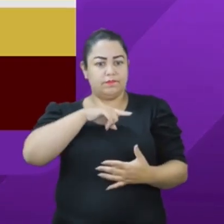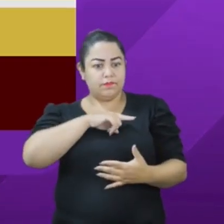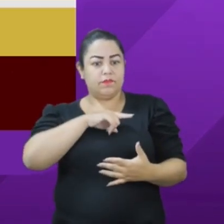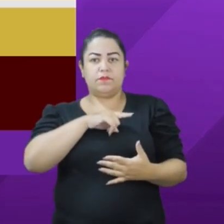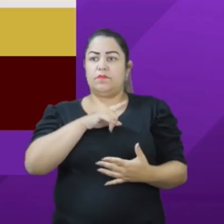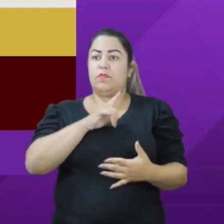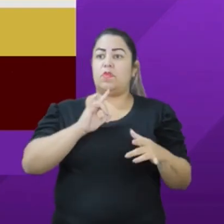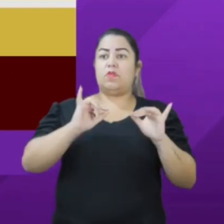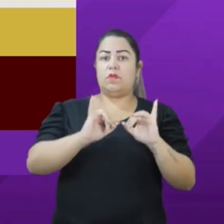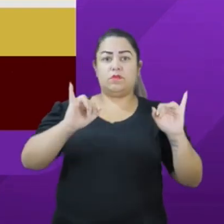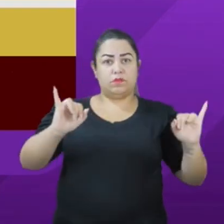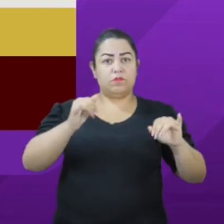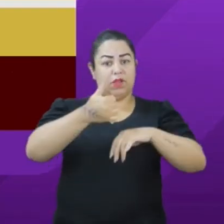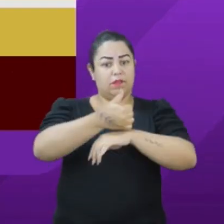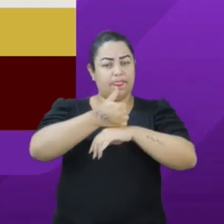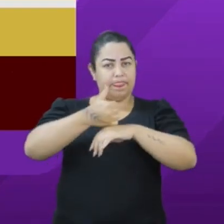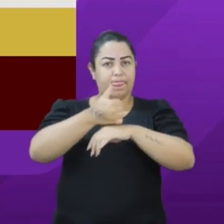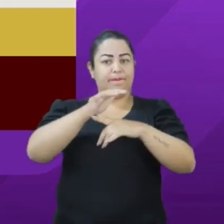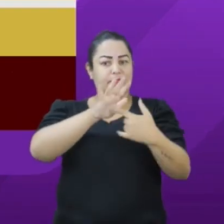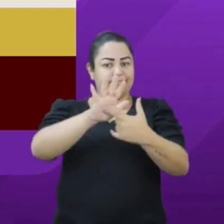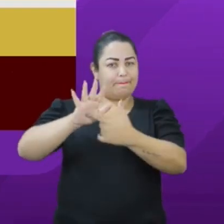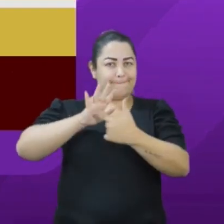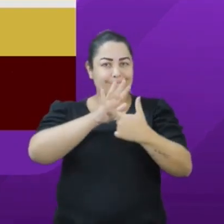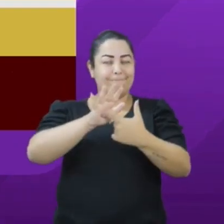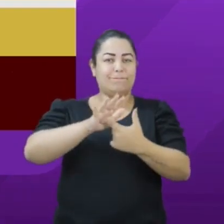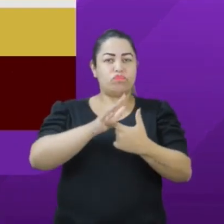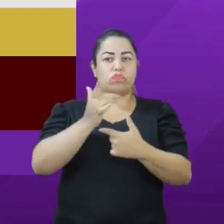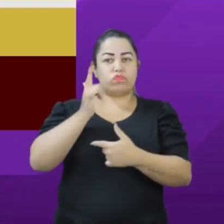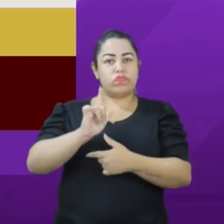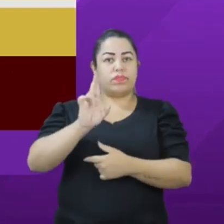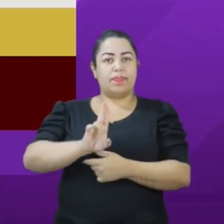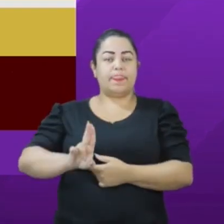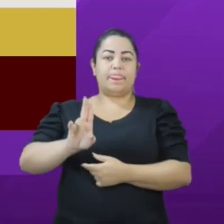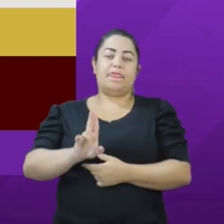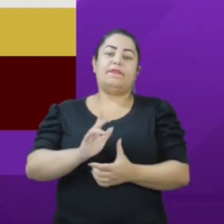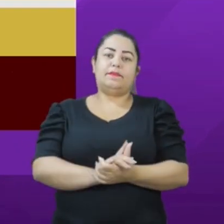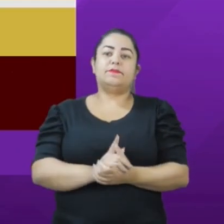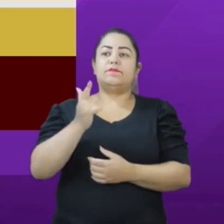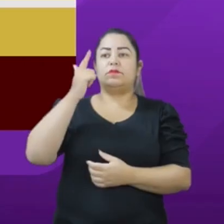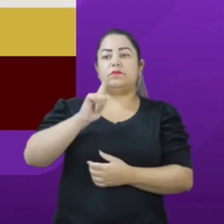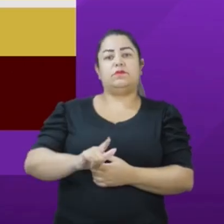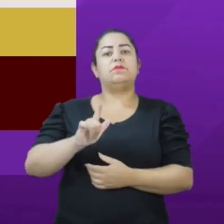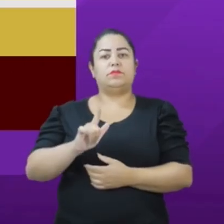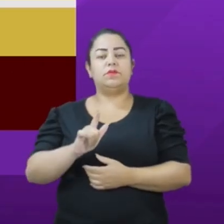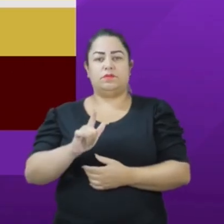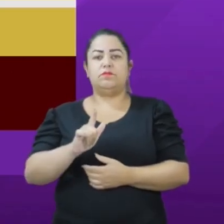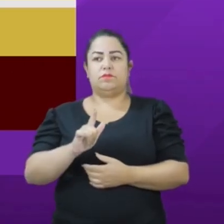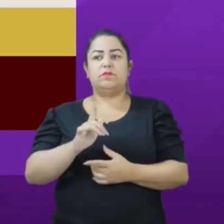dados que qualificam diretamente essa revitimização, porém, nós conseguimos constatar